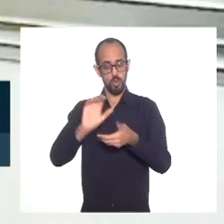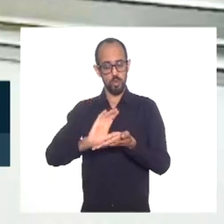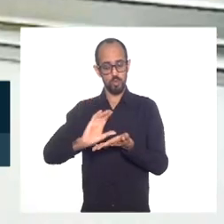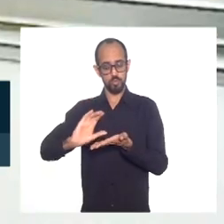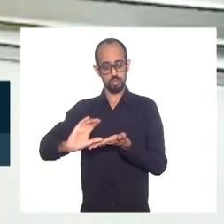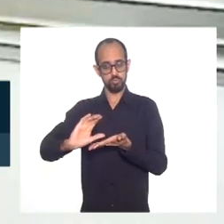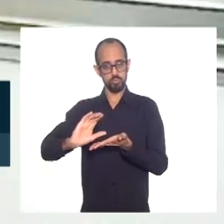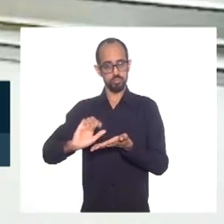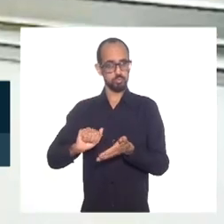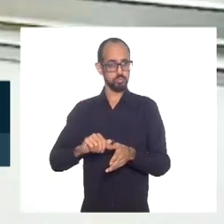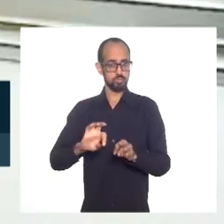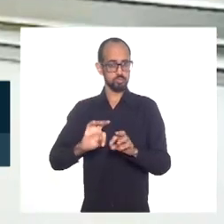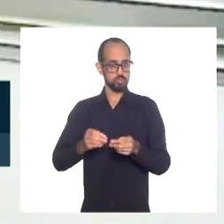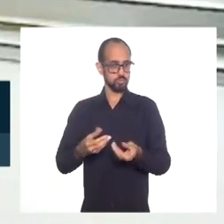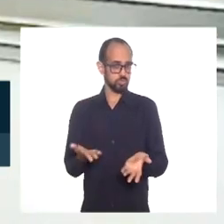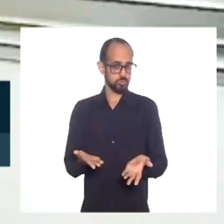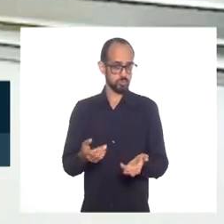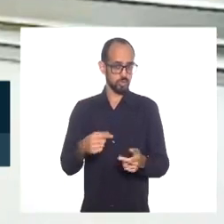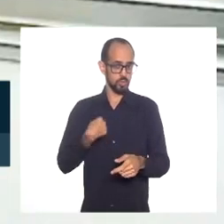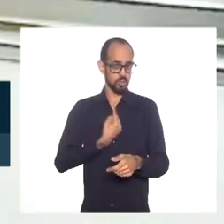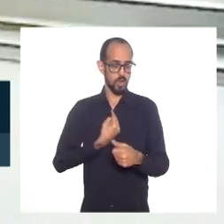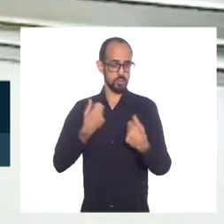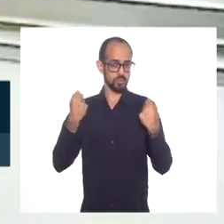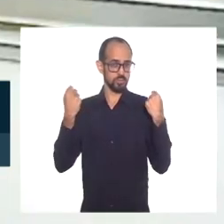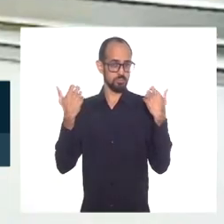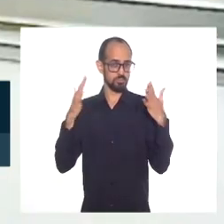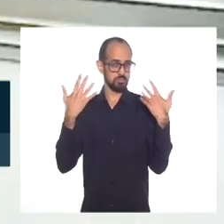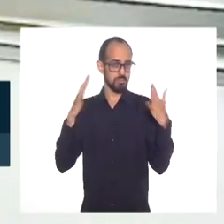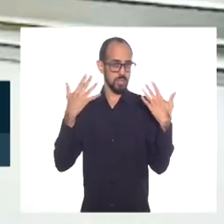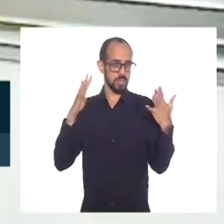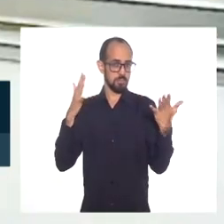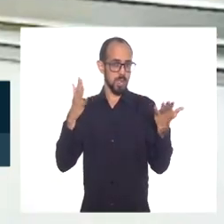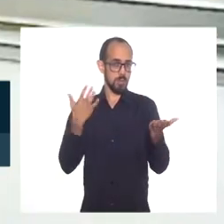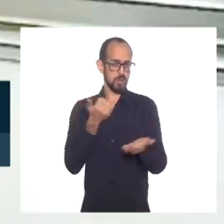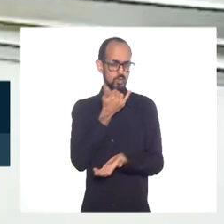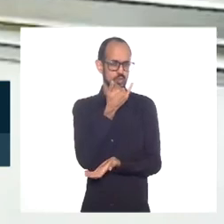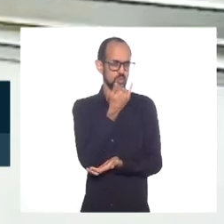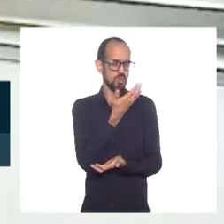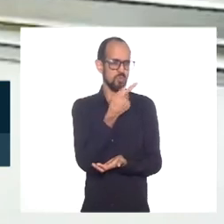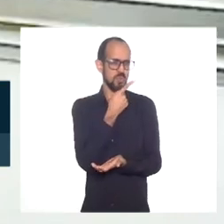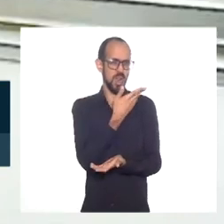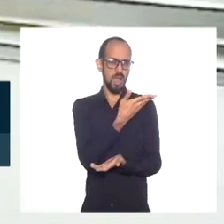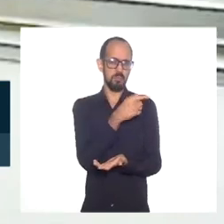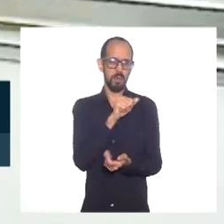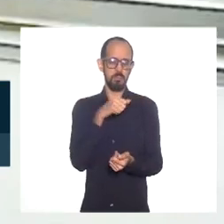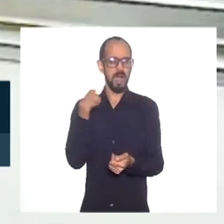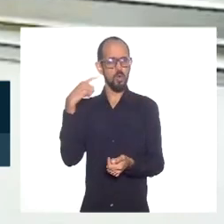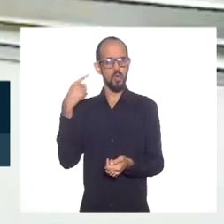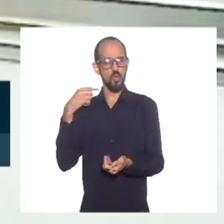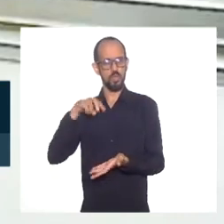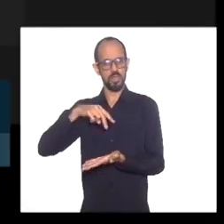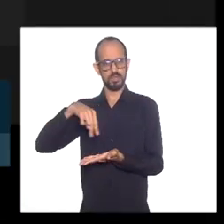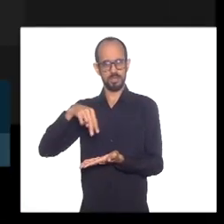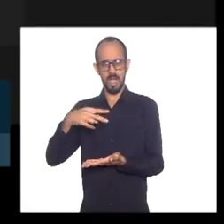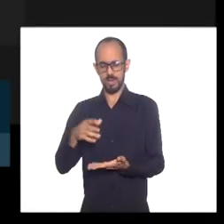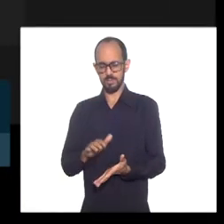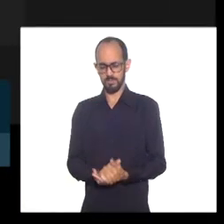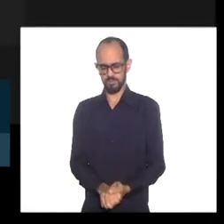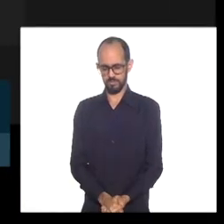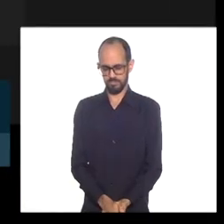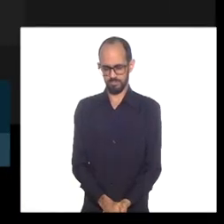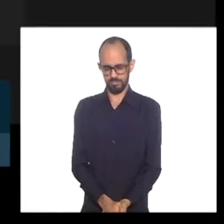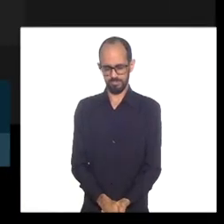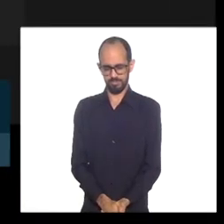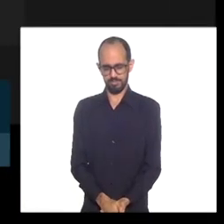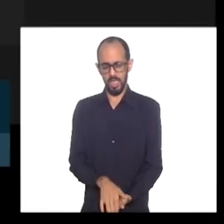questões. E a gente fica batendo palma, desculpe o termo, batendo palma para maluco dançar. Então, é essa a